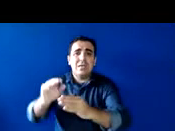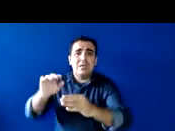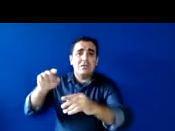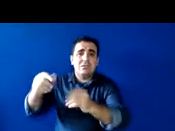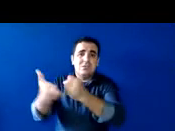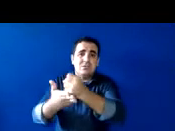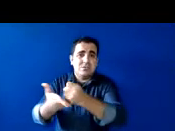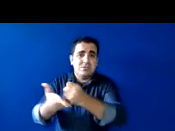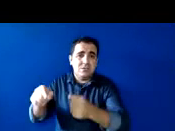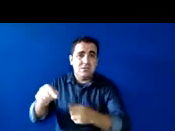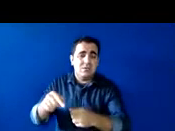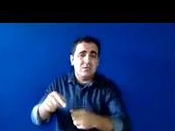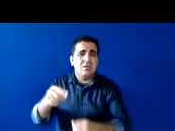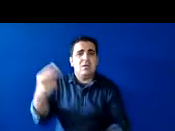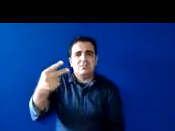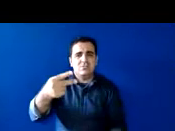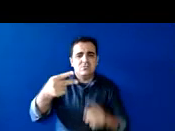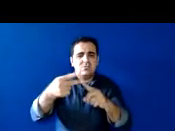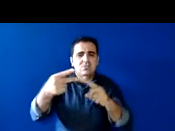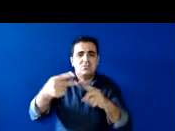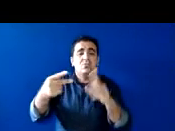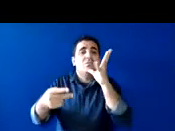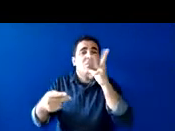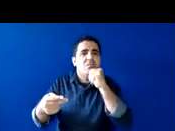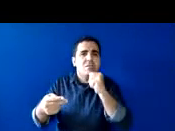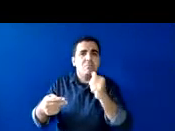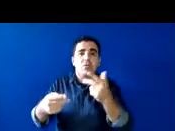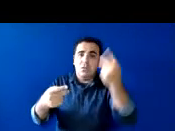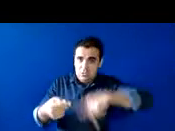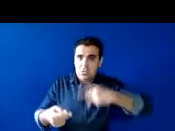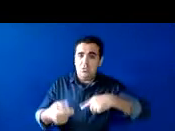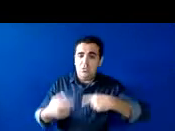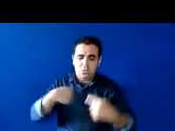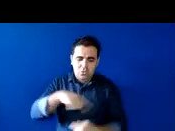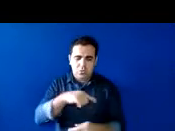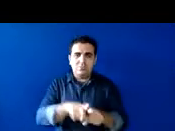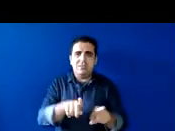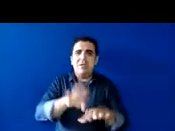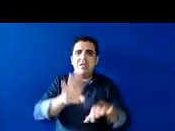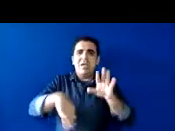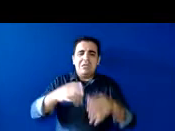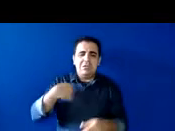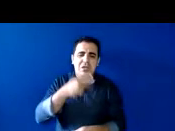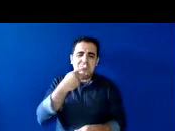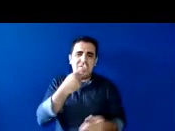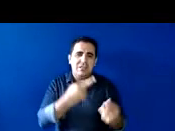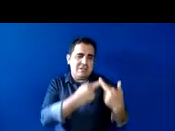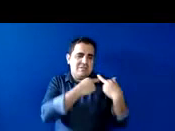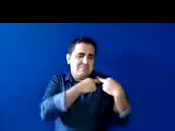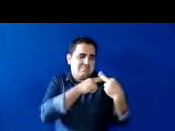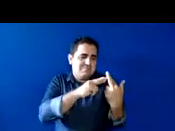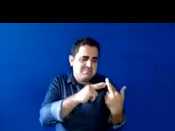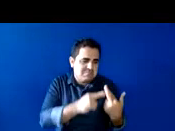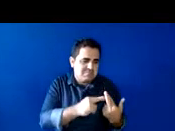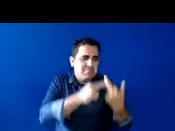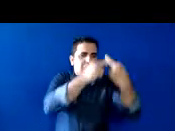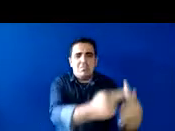É a segunda demora, que diz respeito a nós também. Essas transferências, que elas sejam transferências